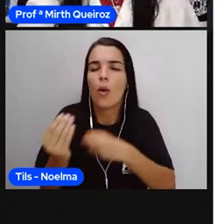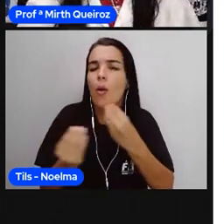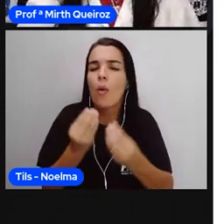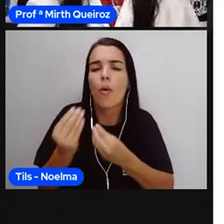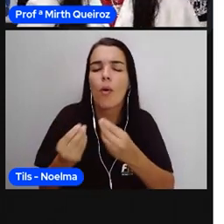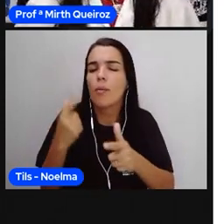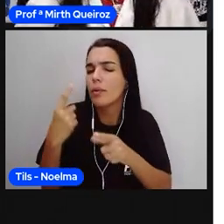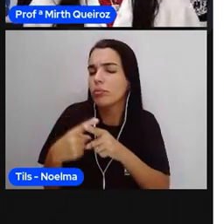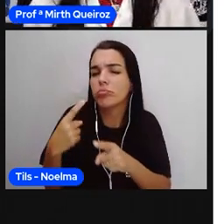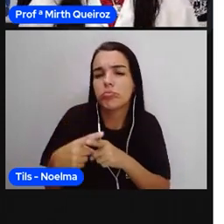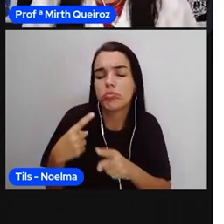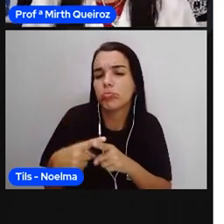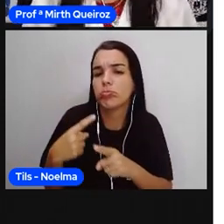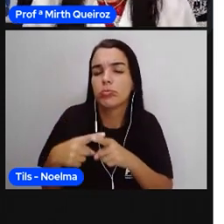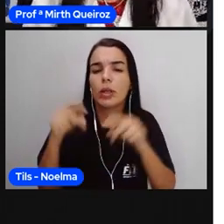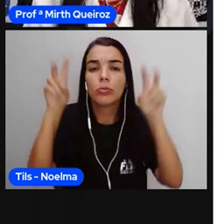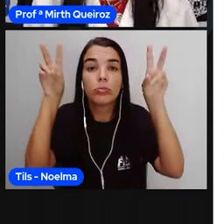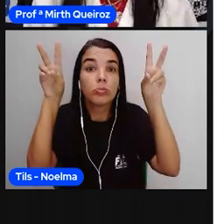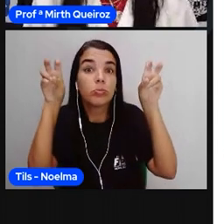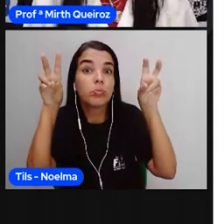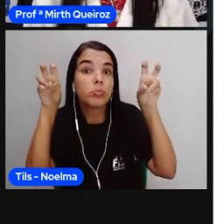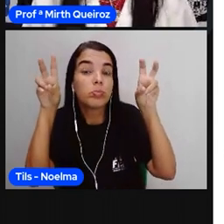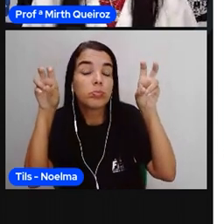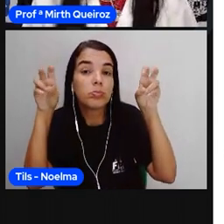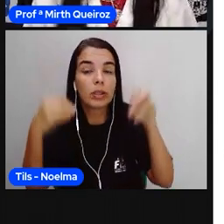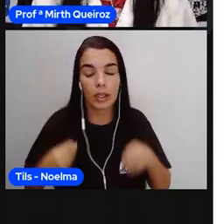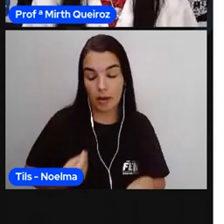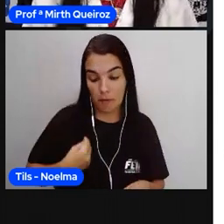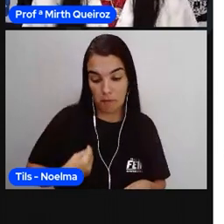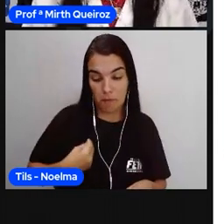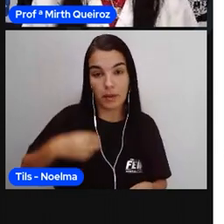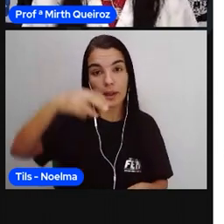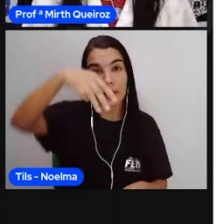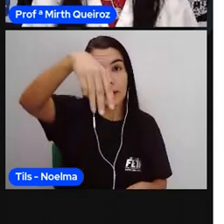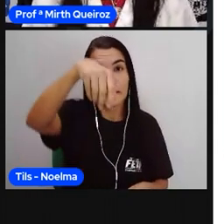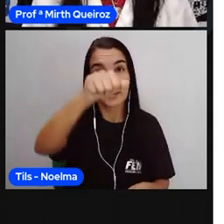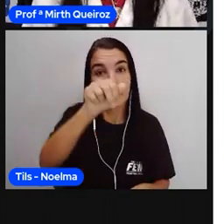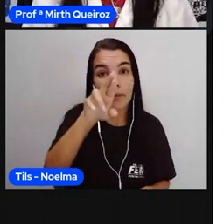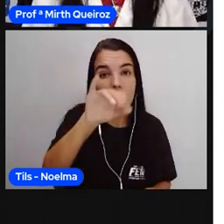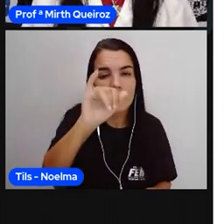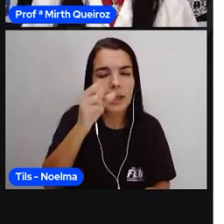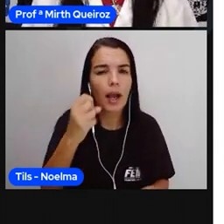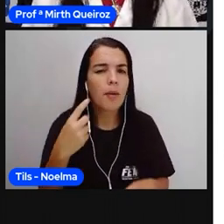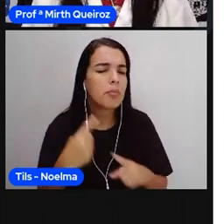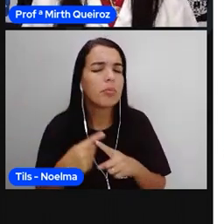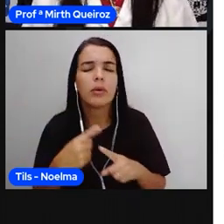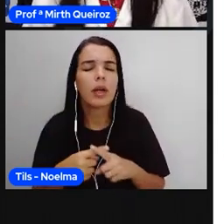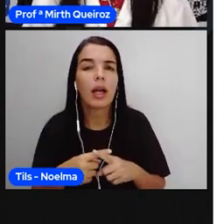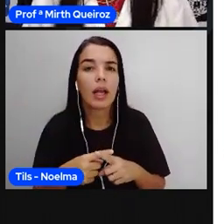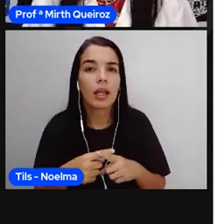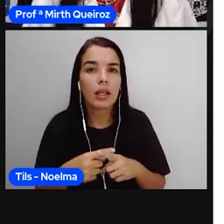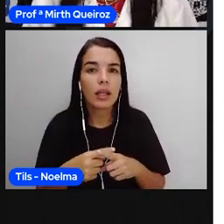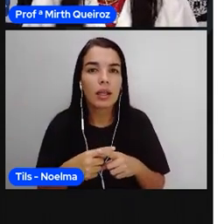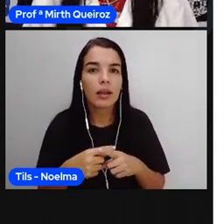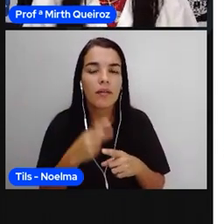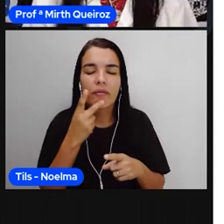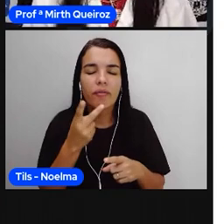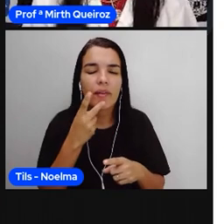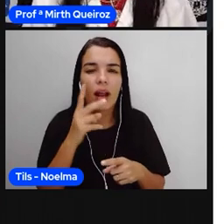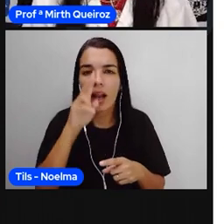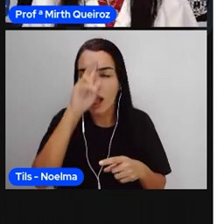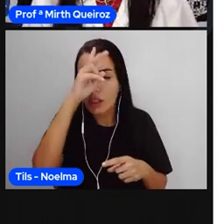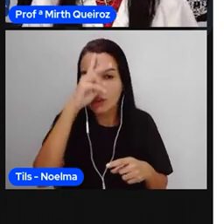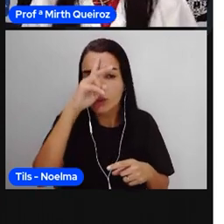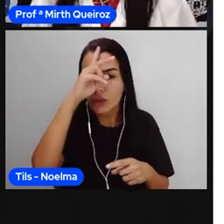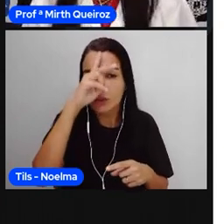que esse título do vídeo, né? Vida Maria, justamente porque conta a história de mulheres que se denominaram ali